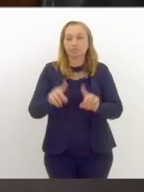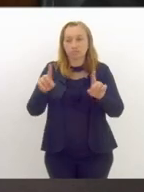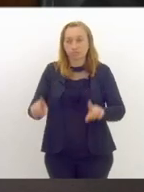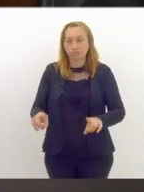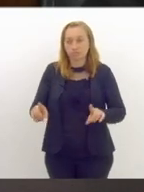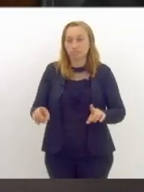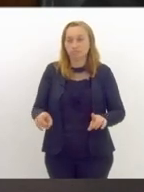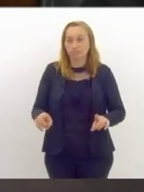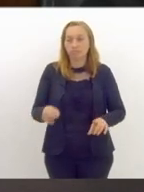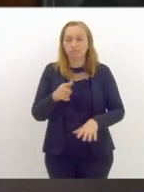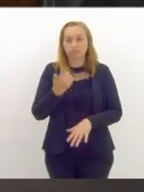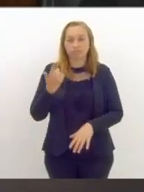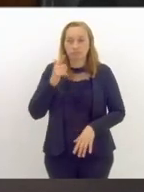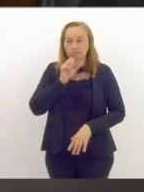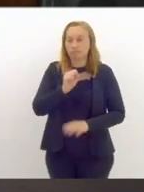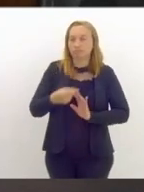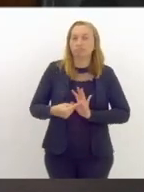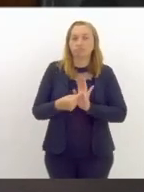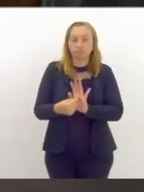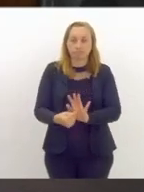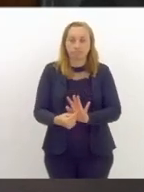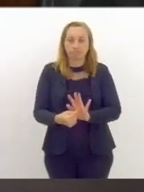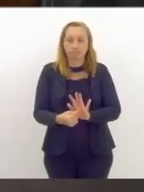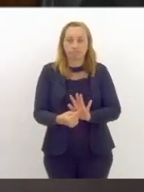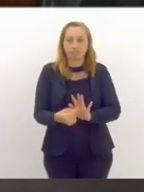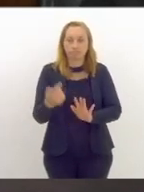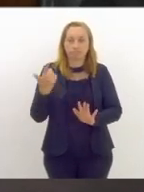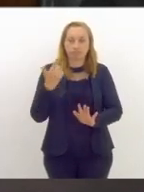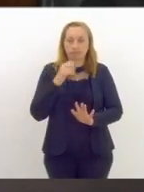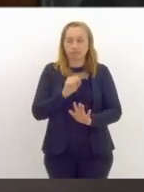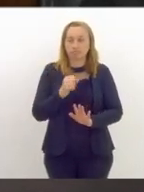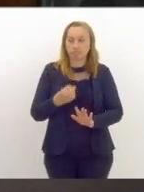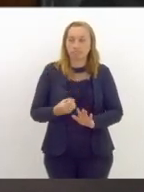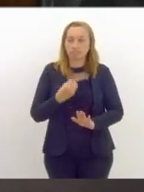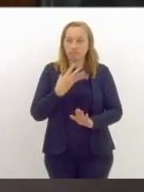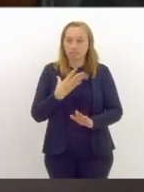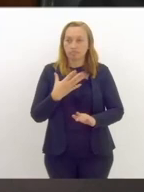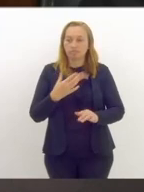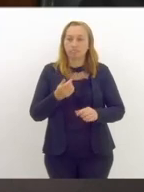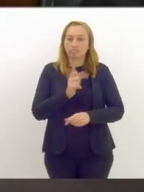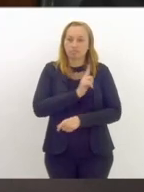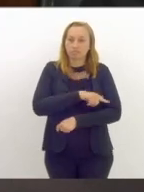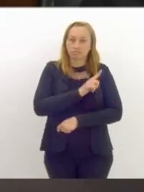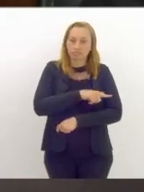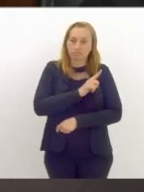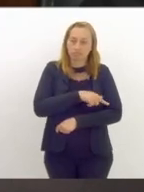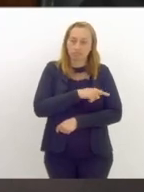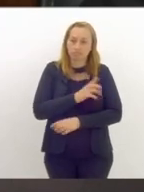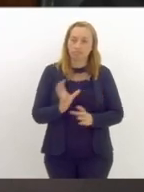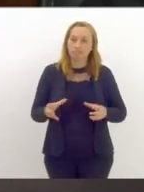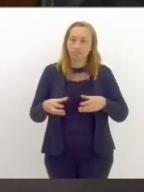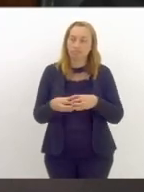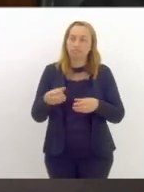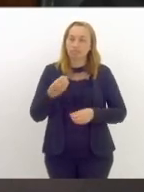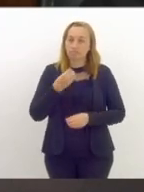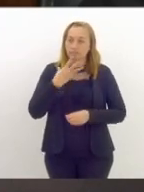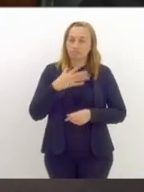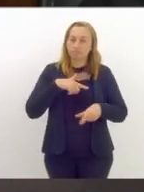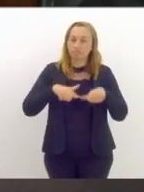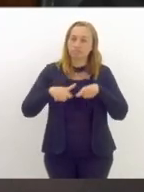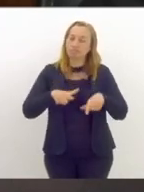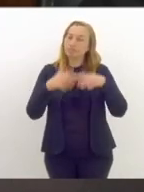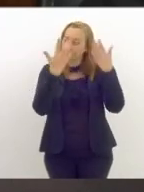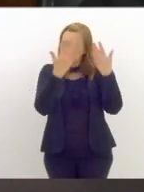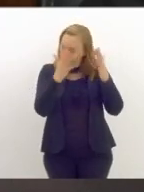e você conseguiu mostrar que consegue fazer uma belíssima gestão com uma grande equipe de carreira. Então,